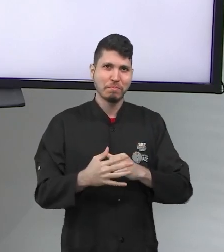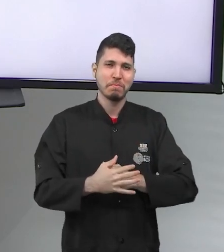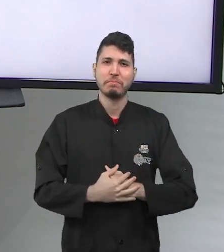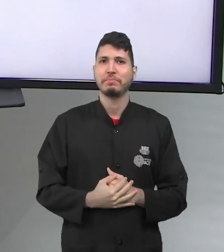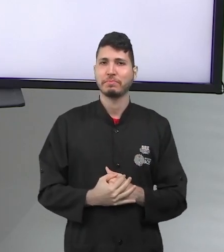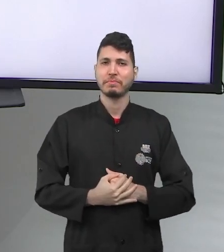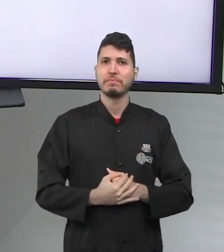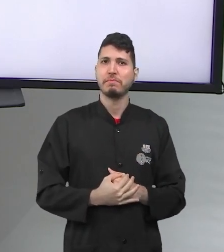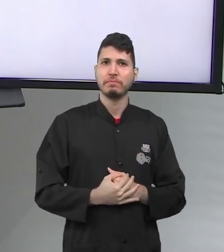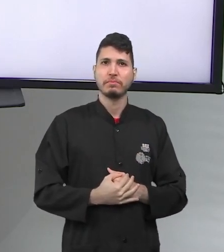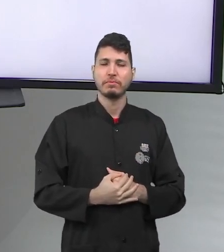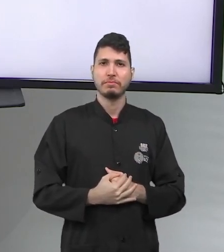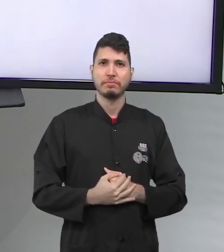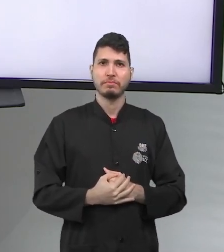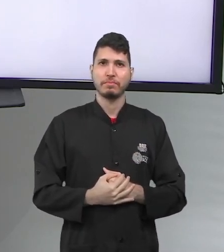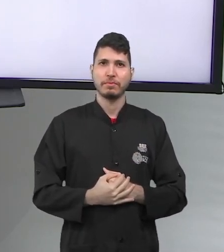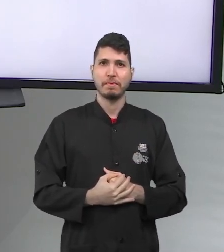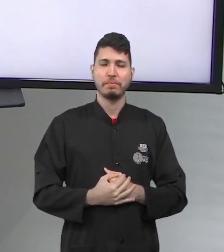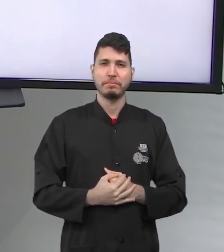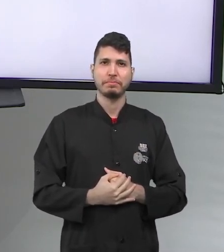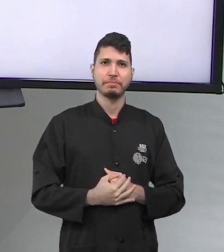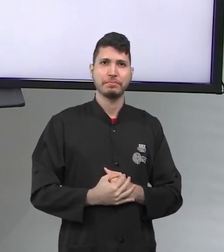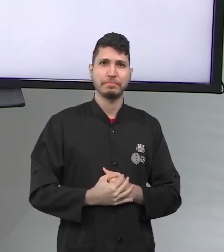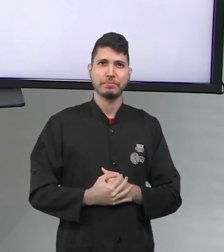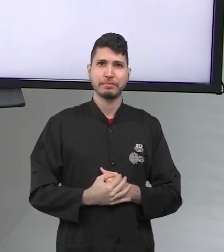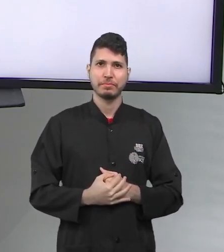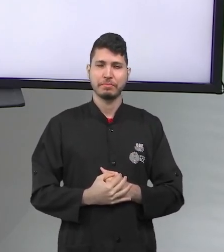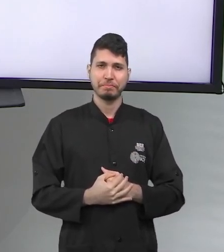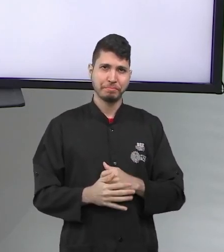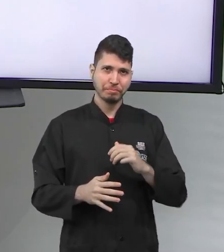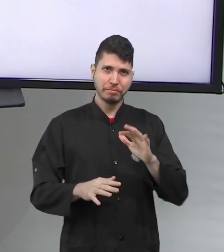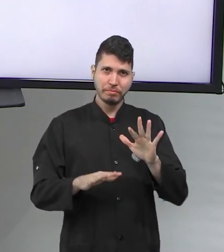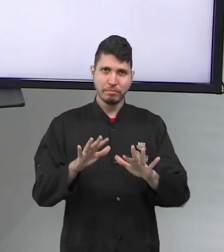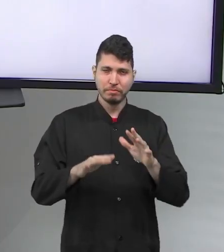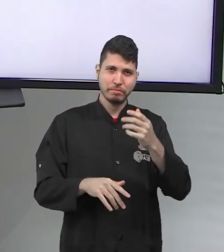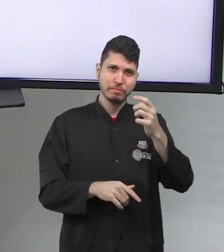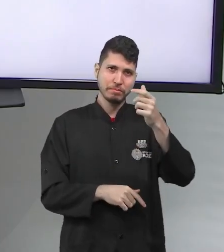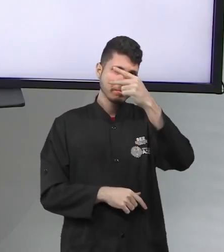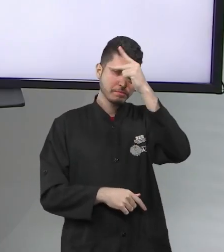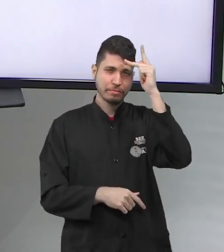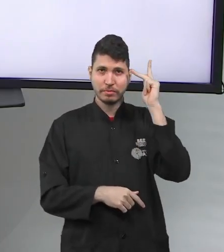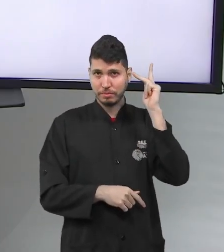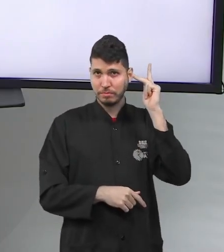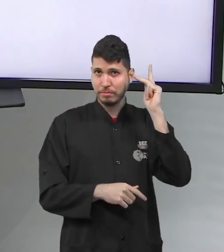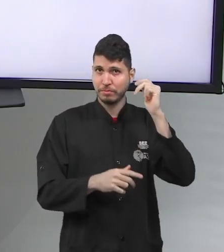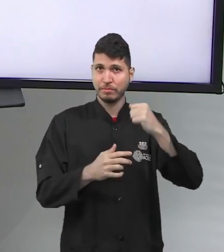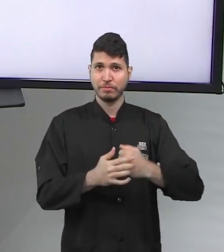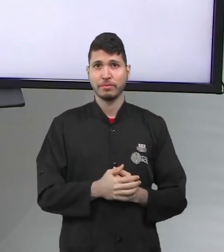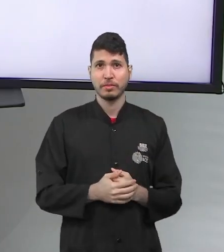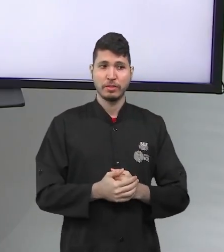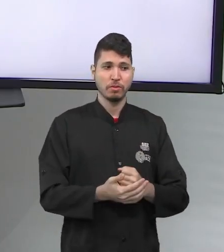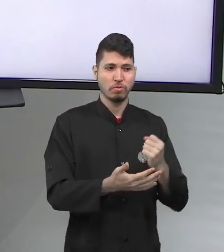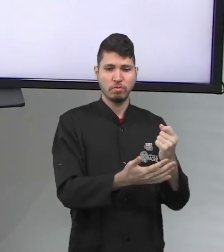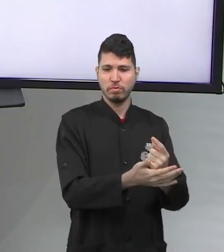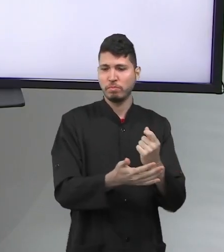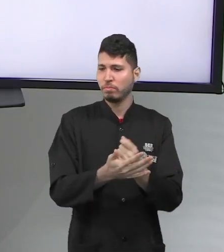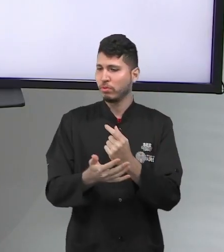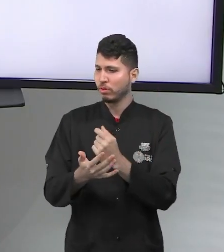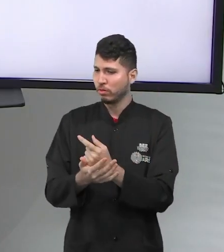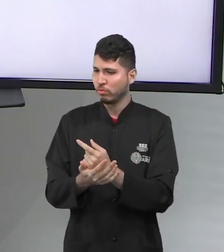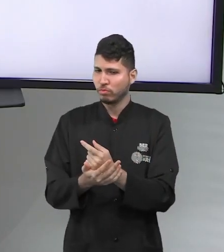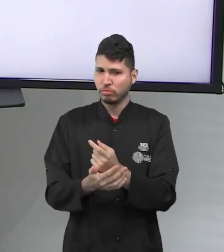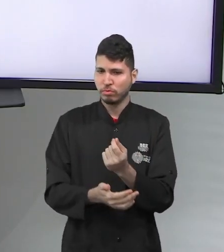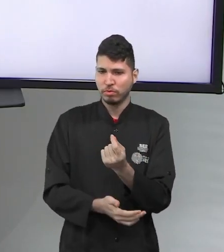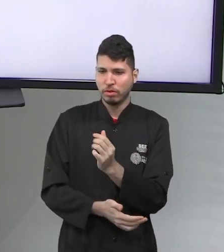pessoas, que é quando a pessoa ela está adquirindo, como se diz no português vulgar, aquilo que ela não